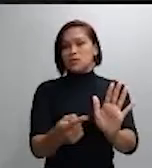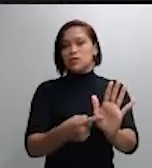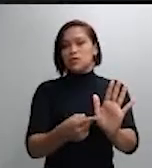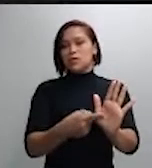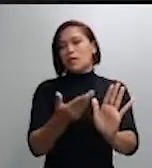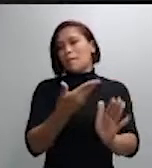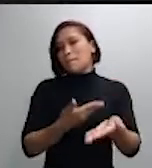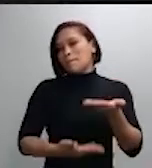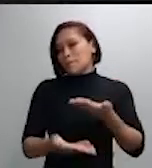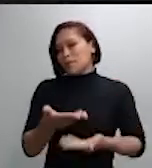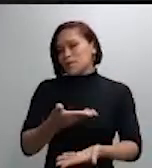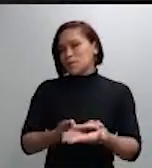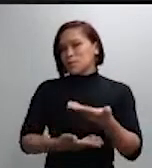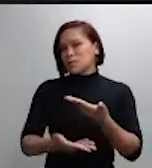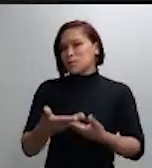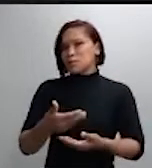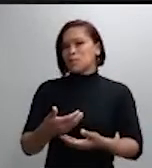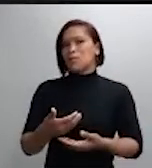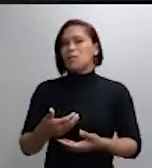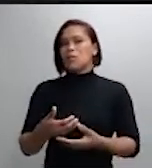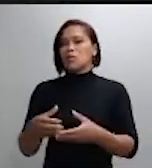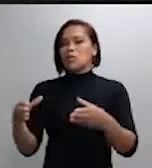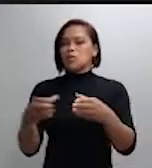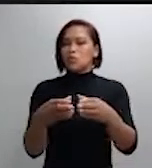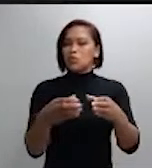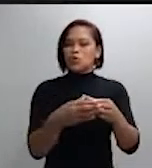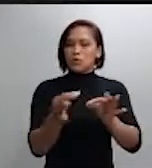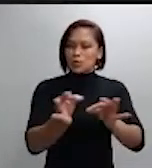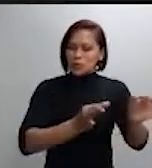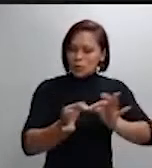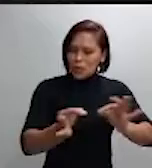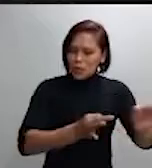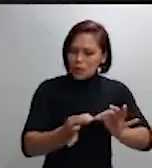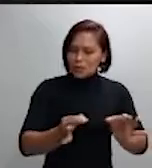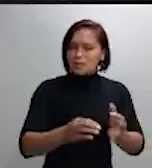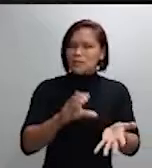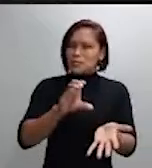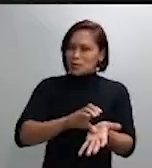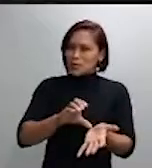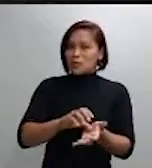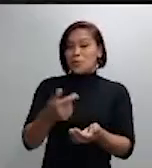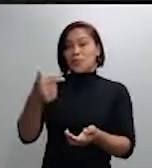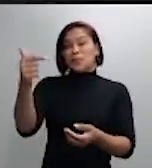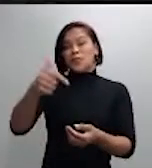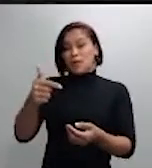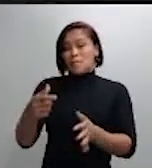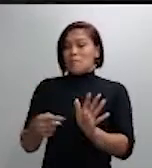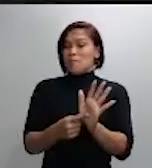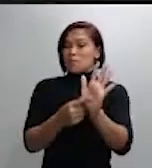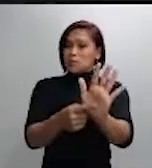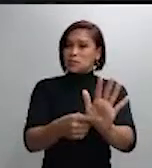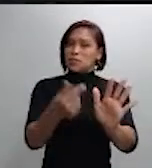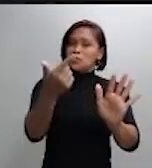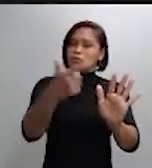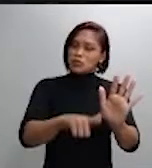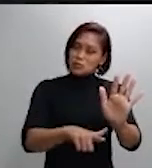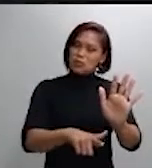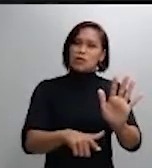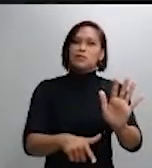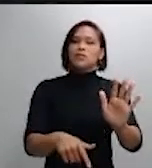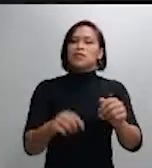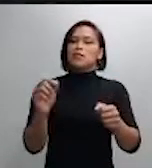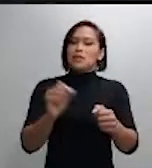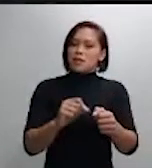da comissão que elaborou este código. Trago aqui o testemunho de quem acompanhou a tramitação no Congresso